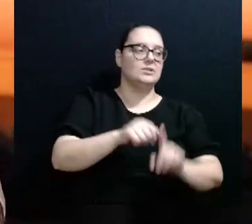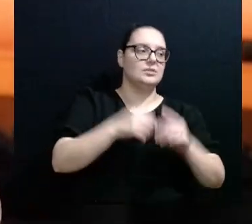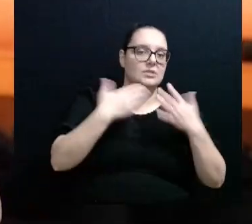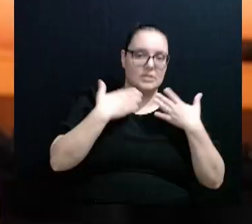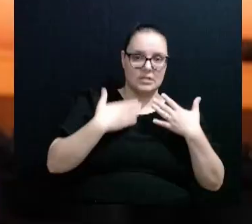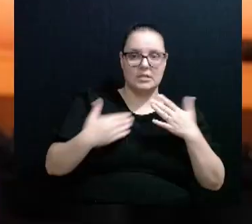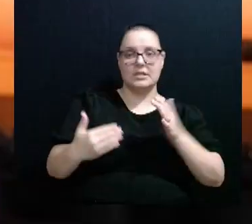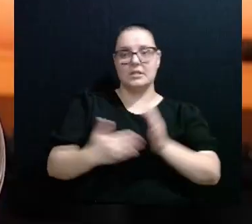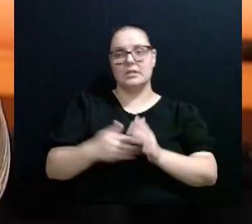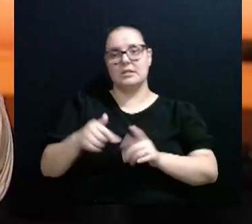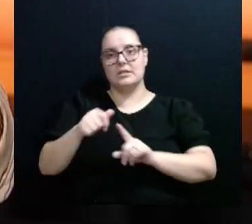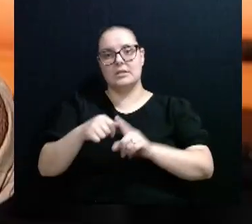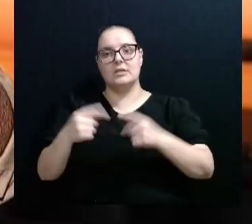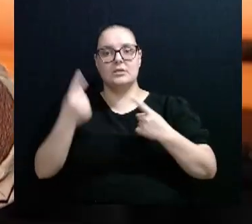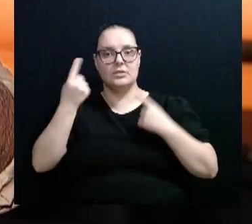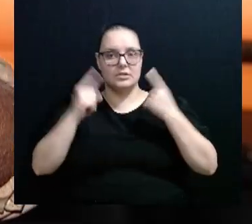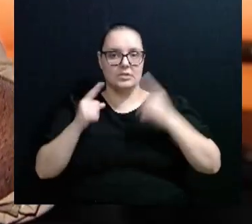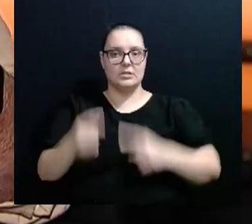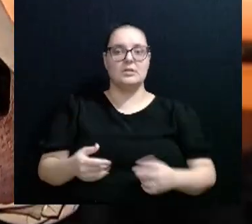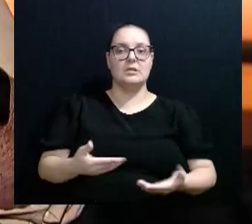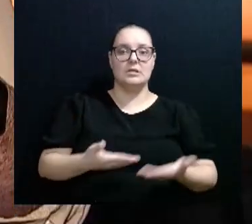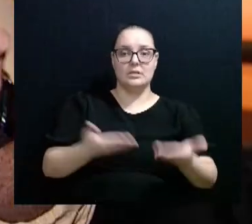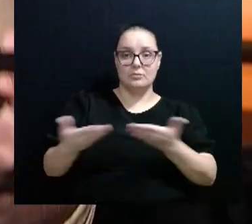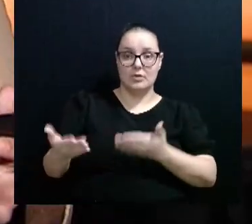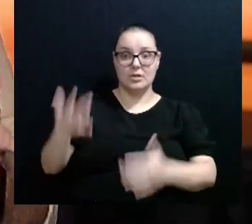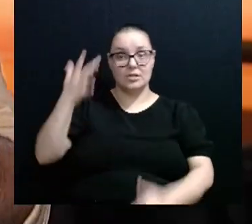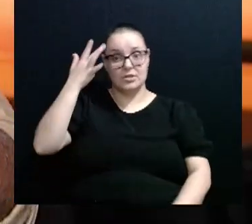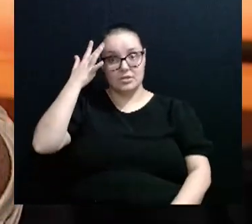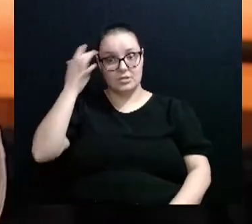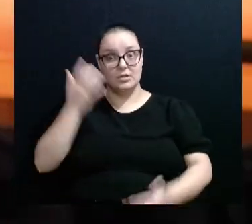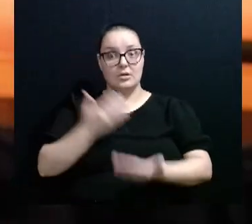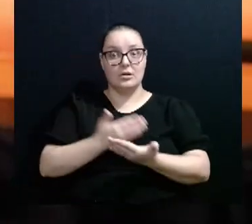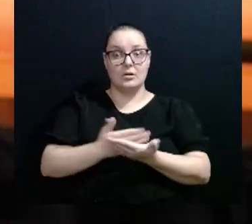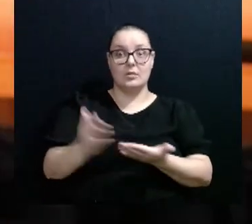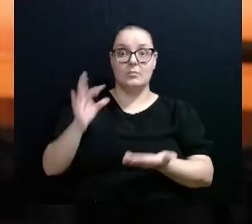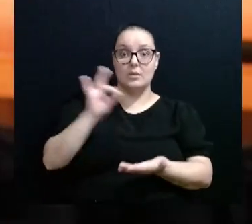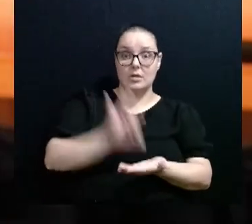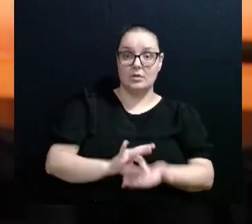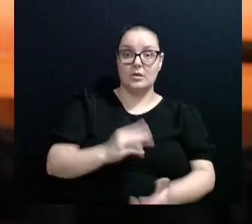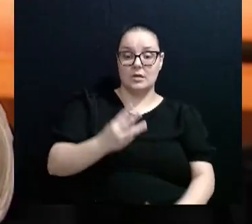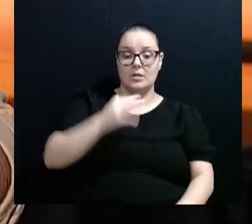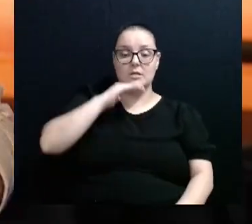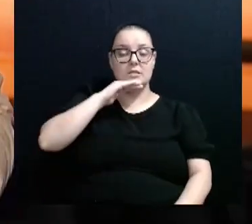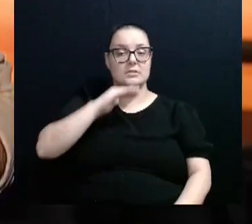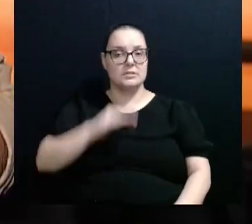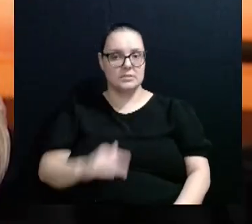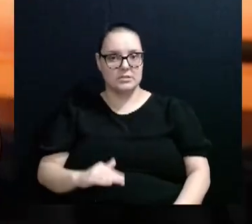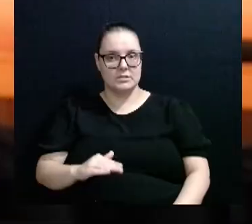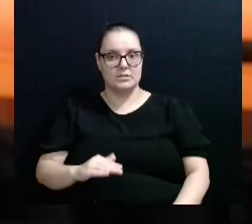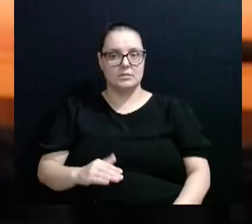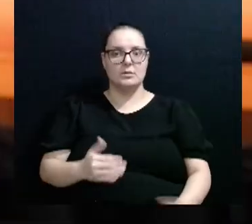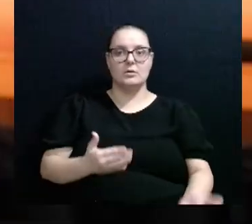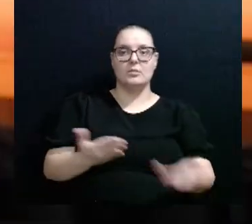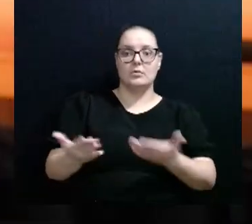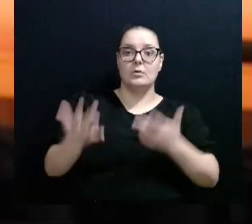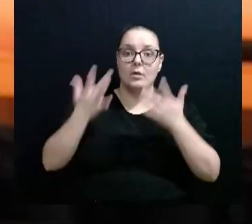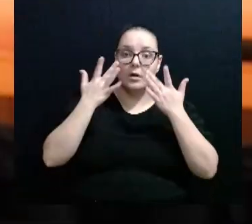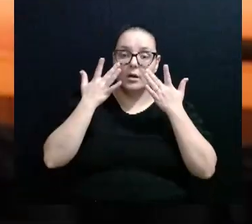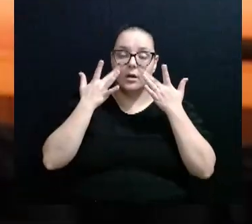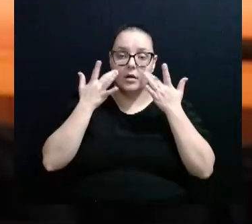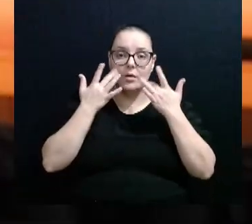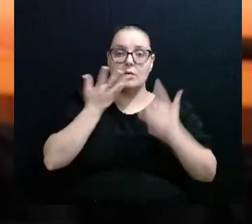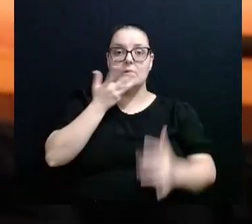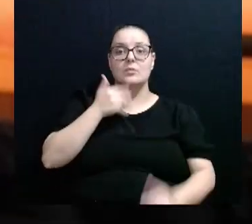né, o espetáculo de estreia de amanhã, a abertura oficial, é às 3 horas da tarde, com o espetáculo infantil Alice no País